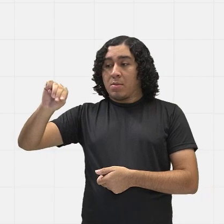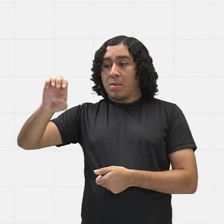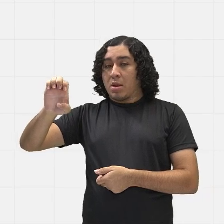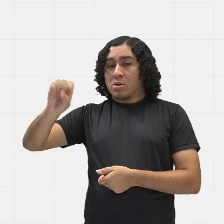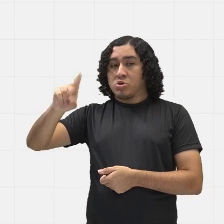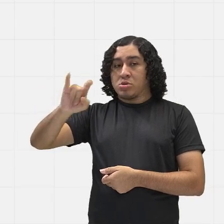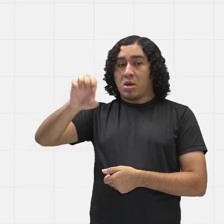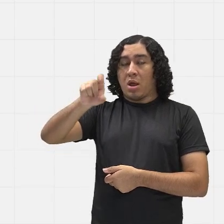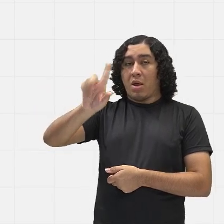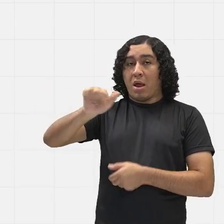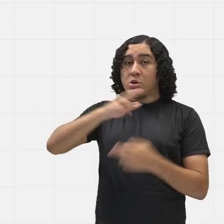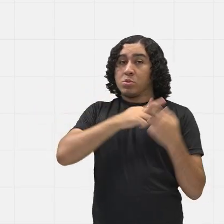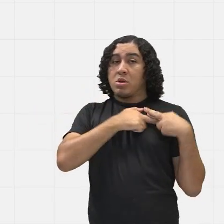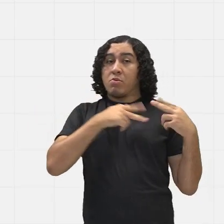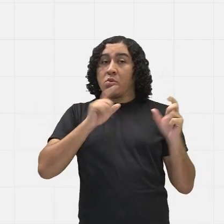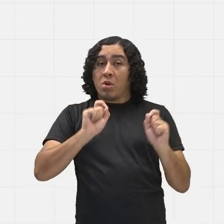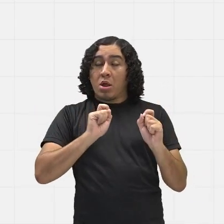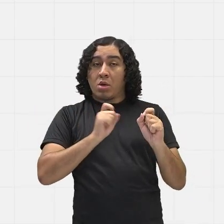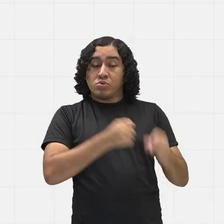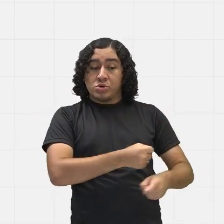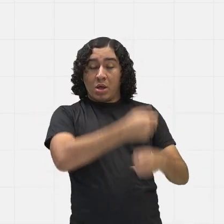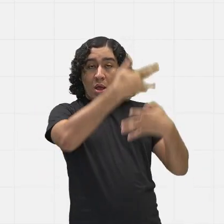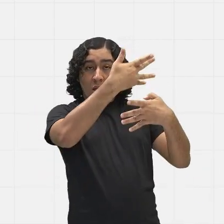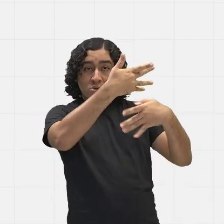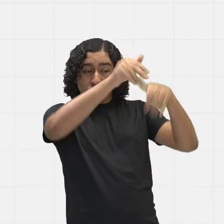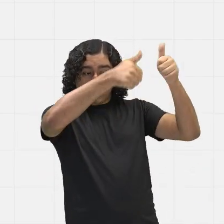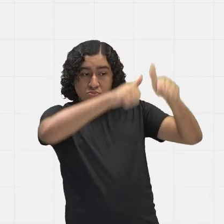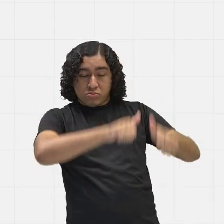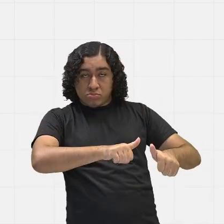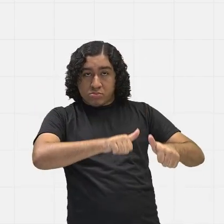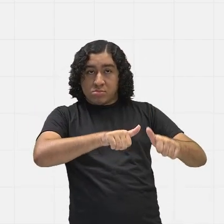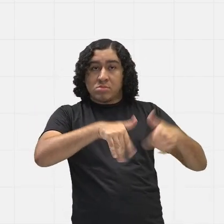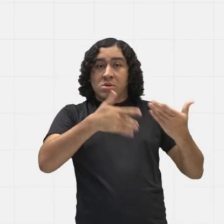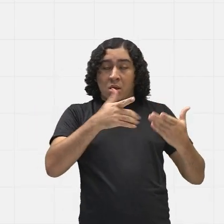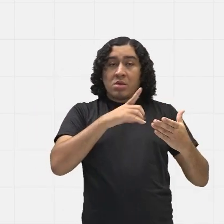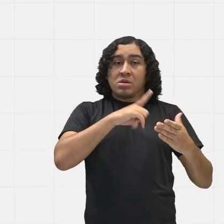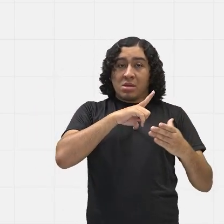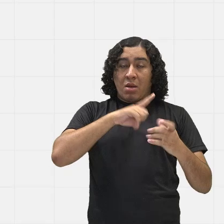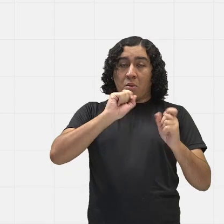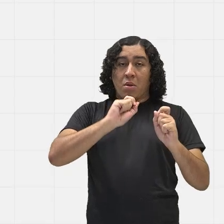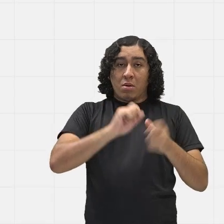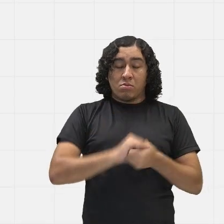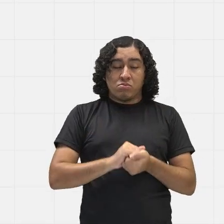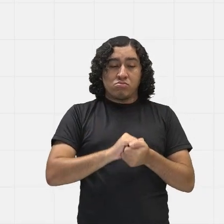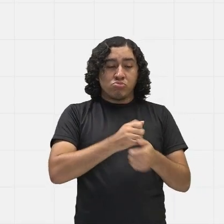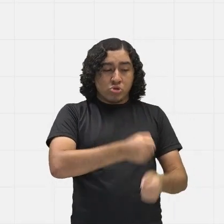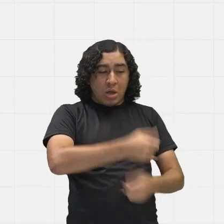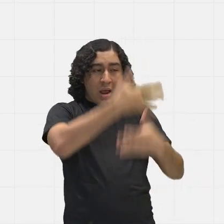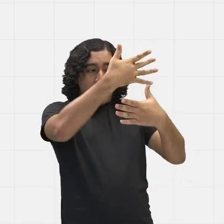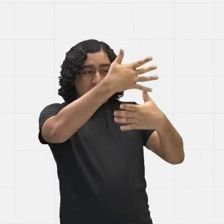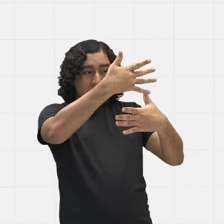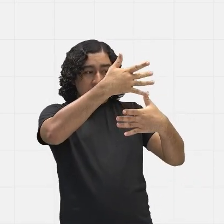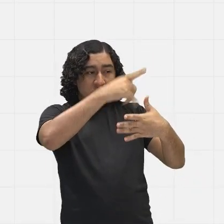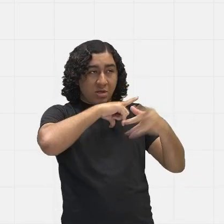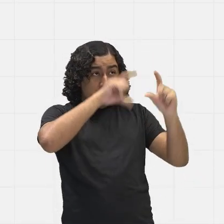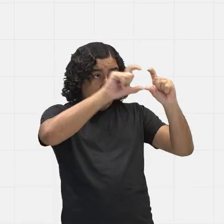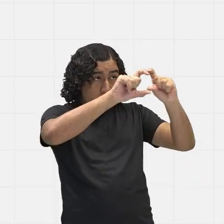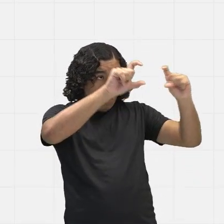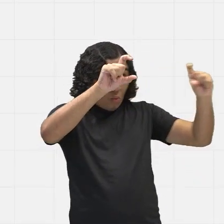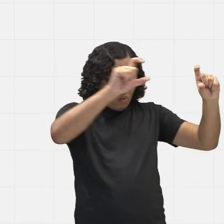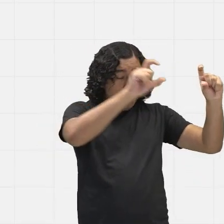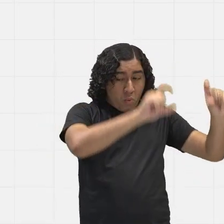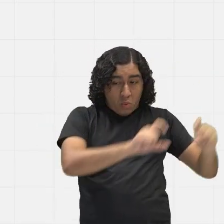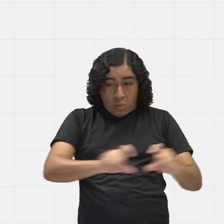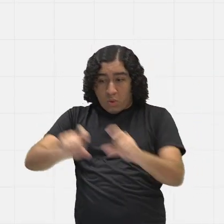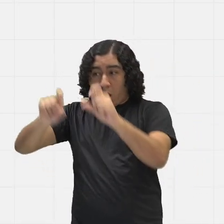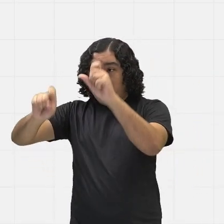captura das mensagens do chat e aí a gente envia para a transmissão ao vivo, tá? Na verdade, o CME